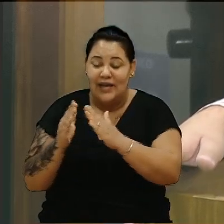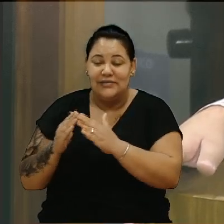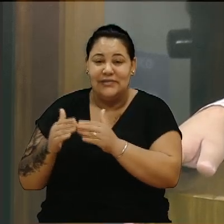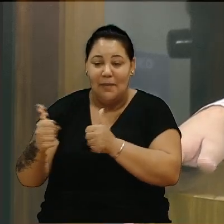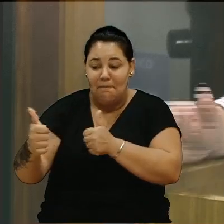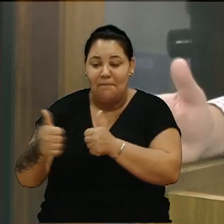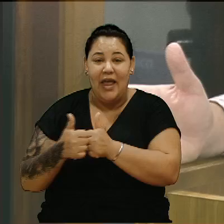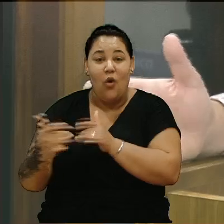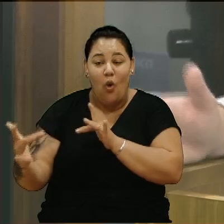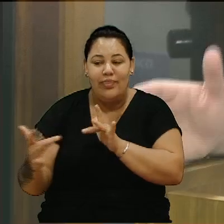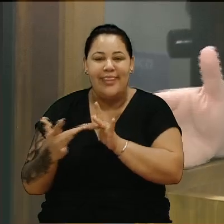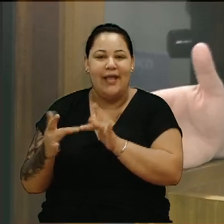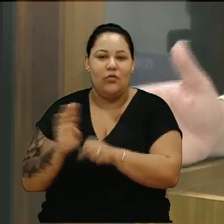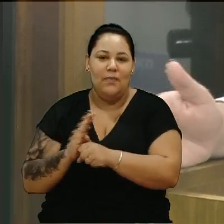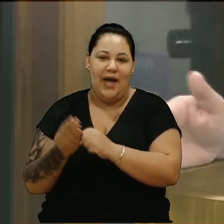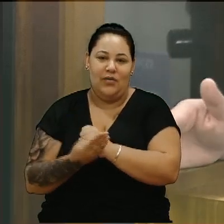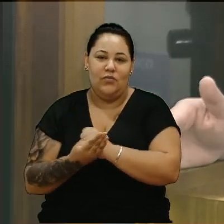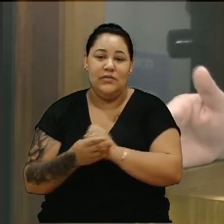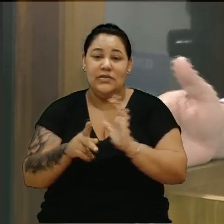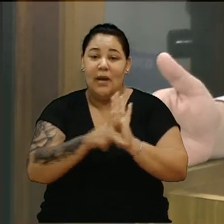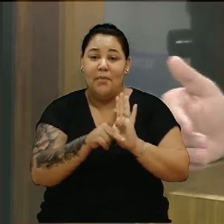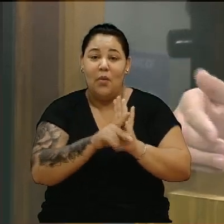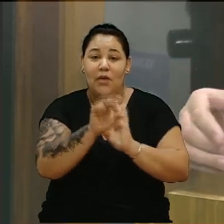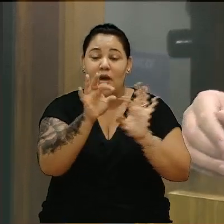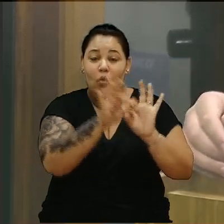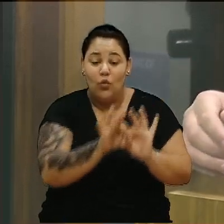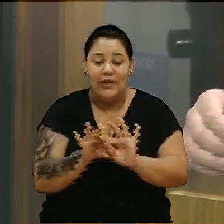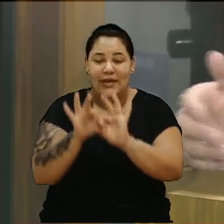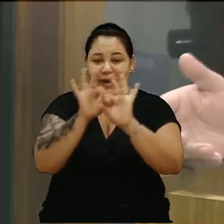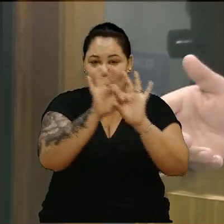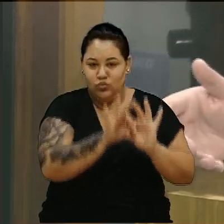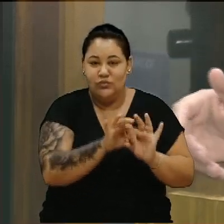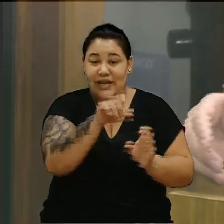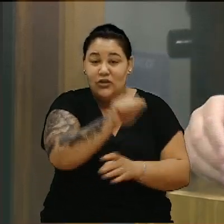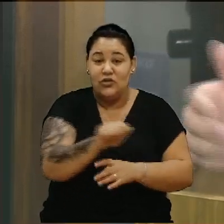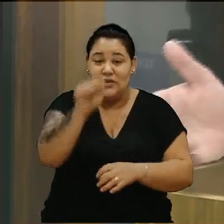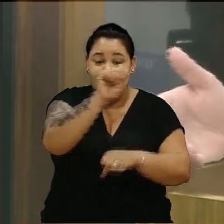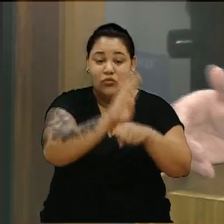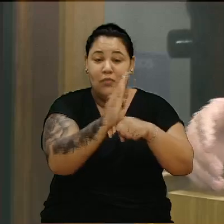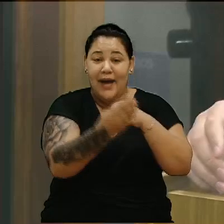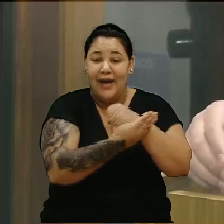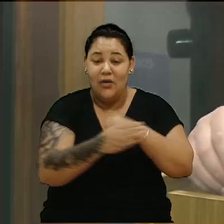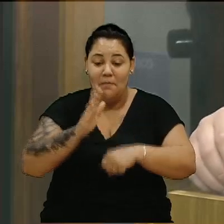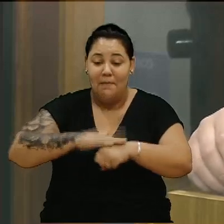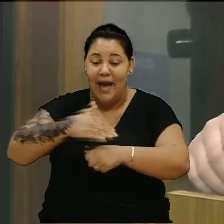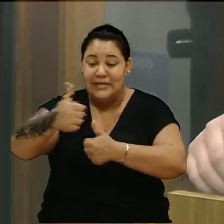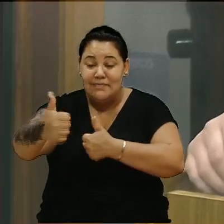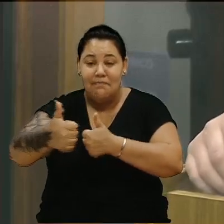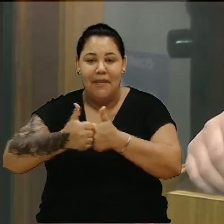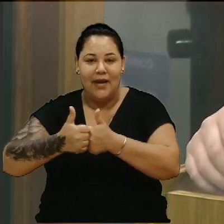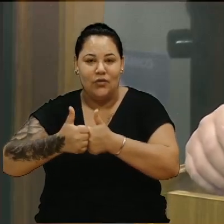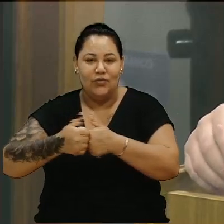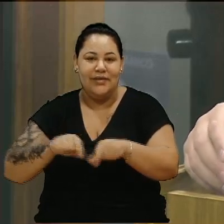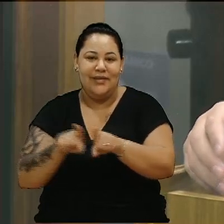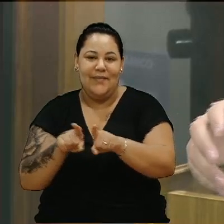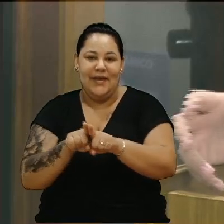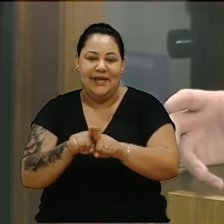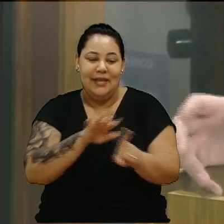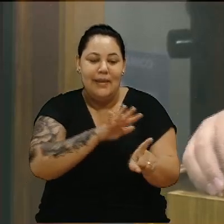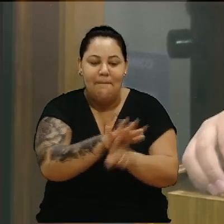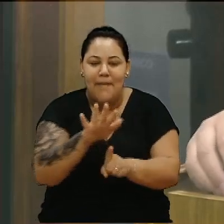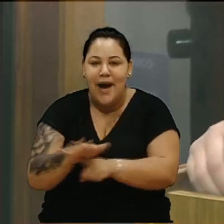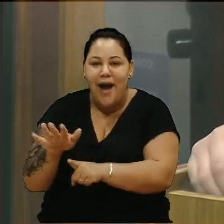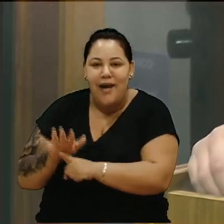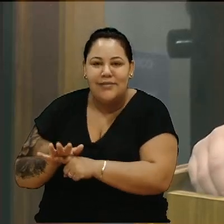que a própria União das Associações de Bairros se aproxime desta casa também, nos demandando essa participação,